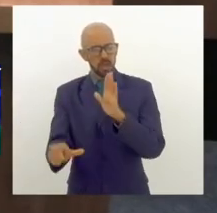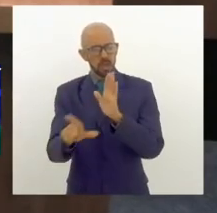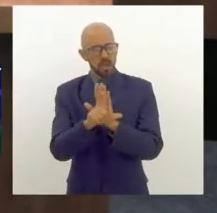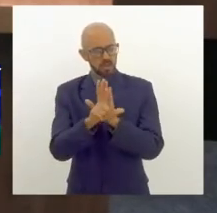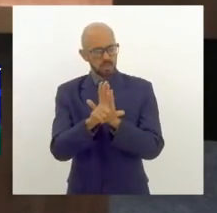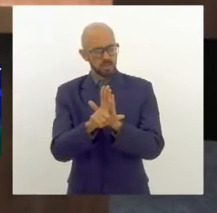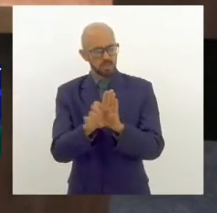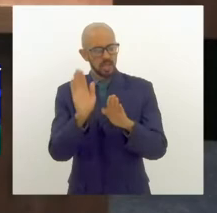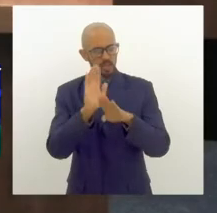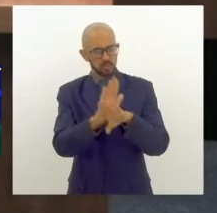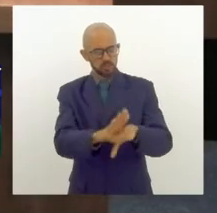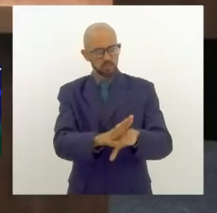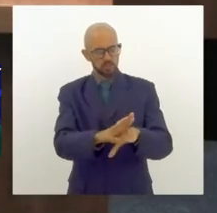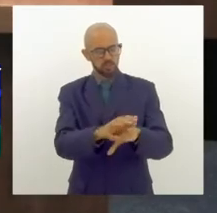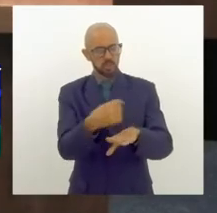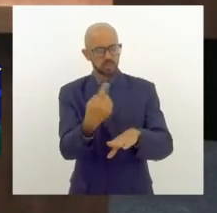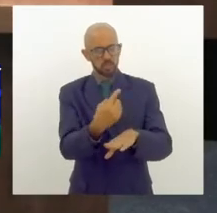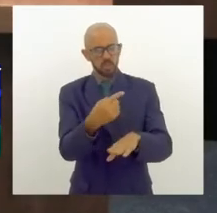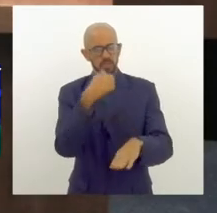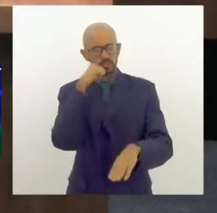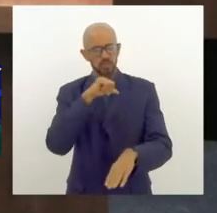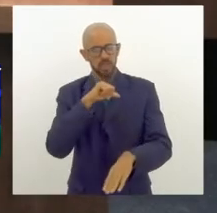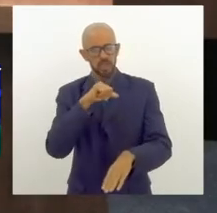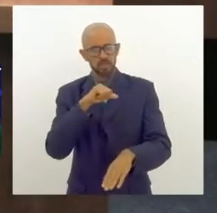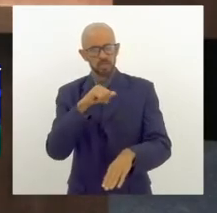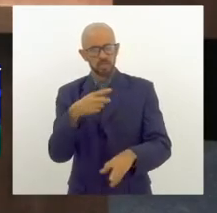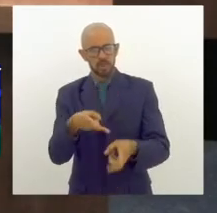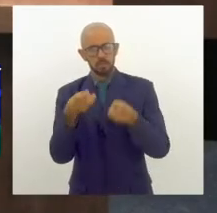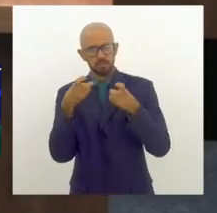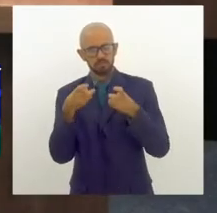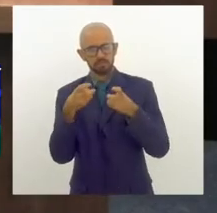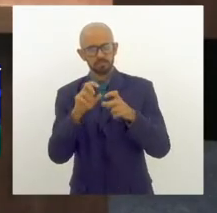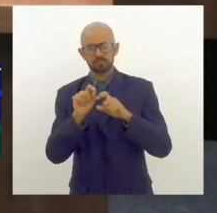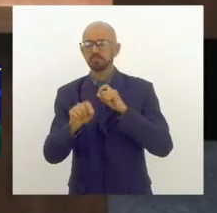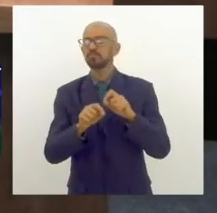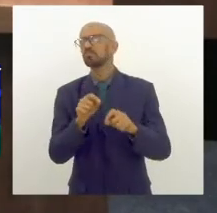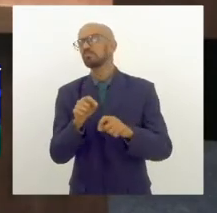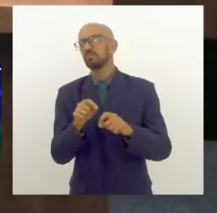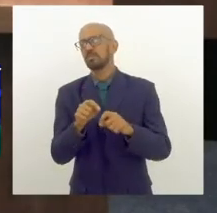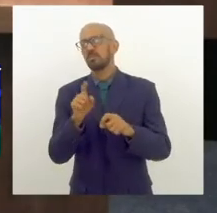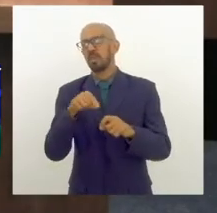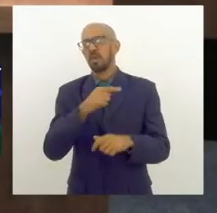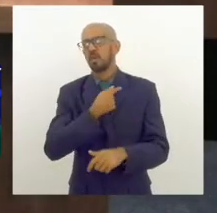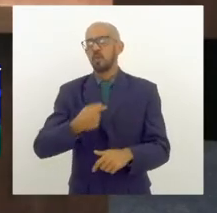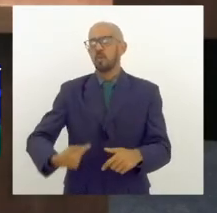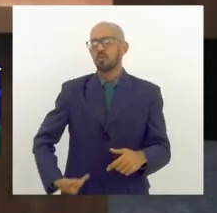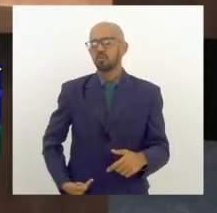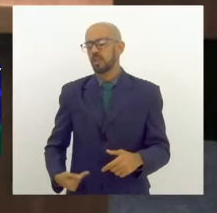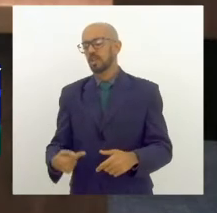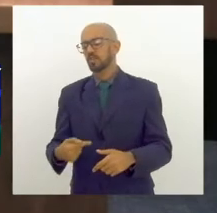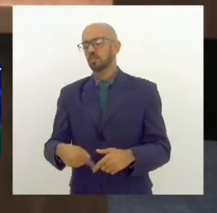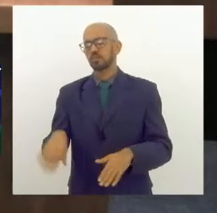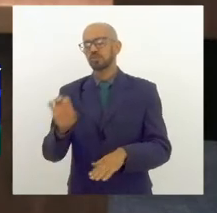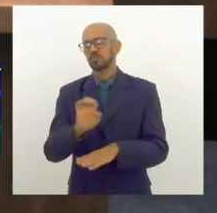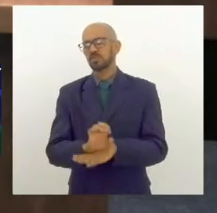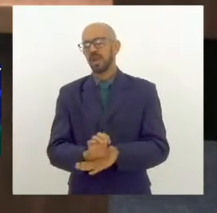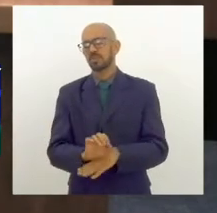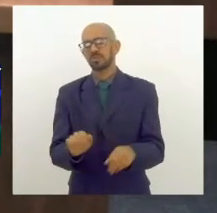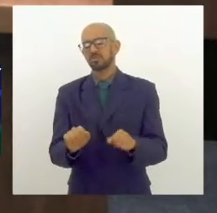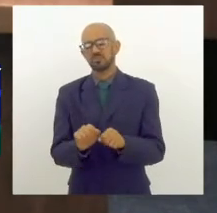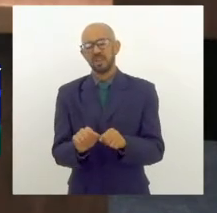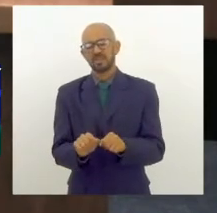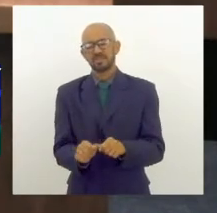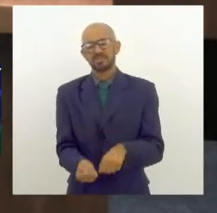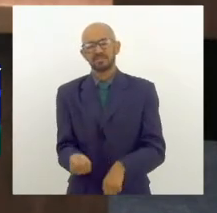projetos que beneficiem as nossas mulheres. E o que eu me deparo é com um governo do Estado que nada